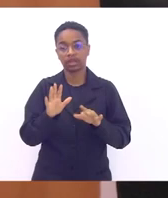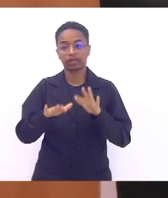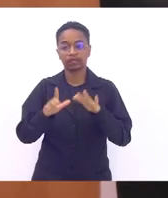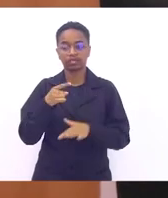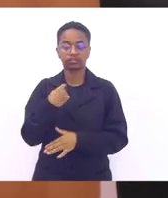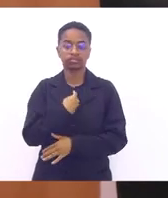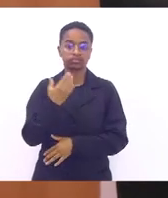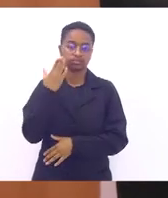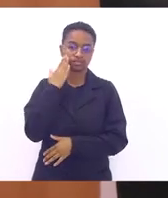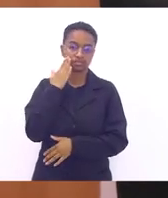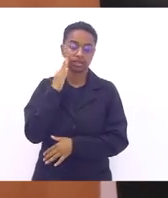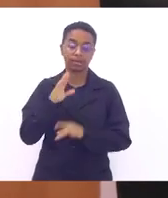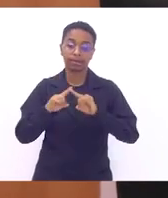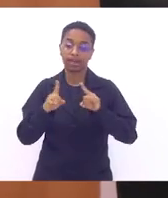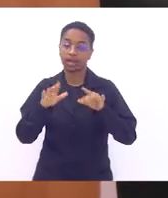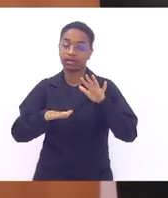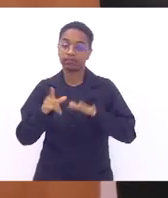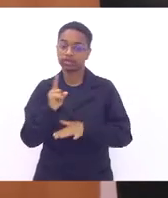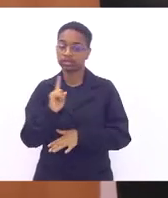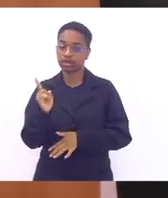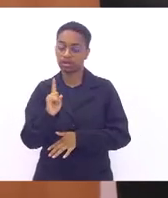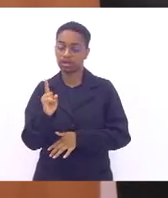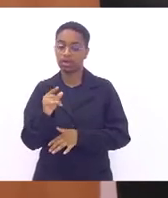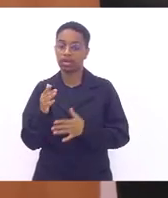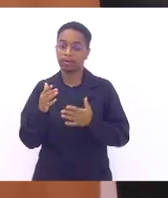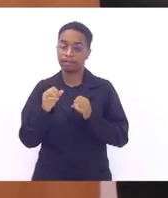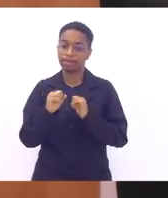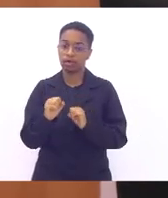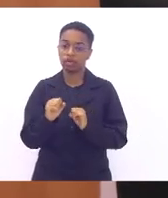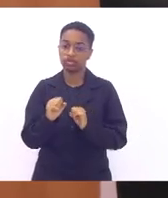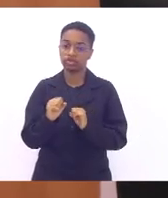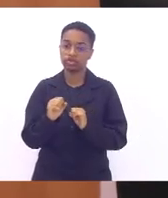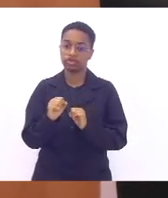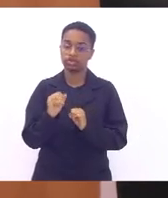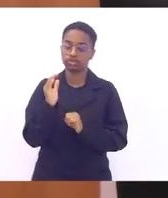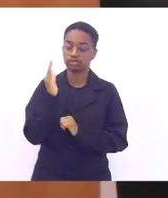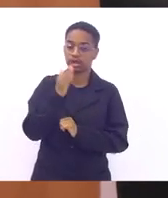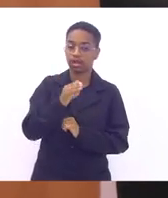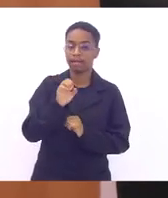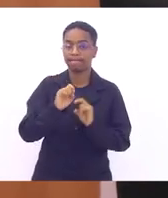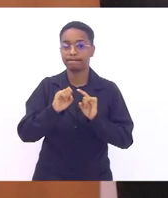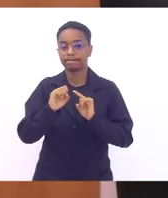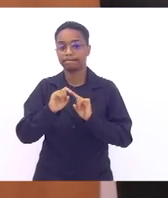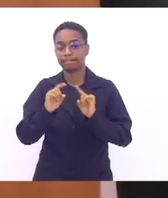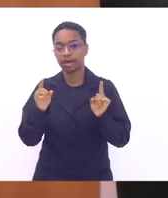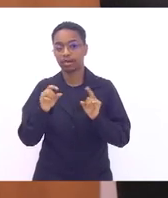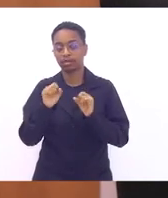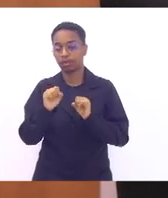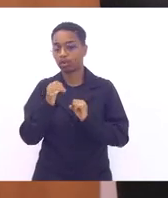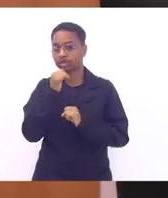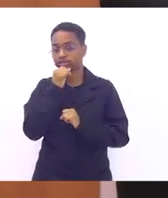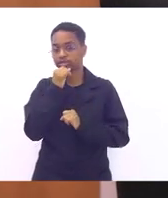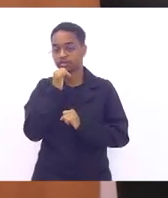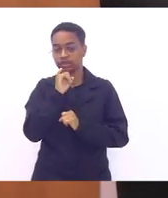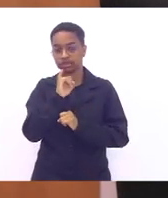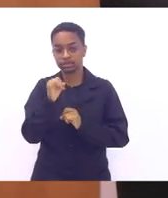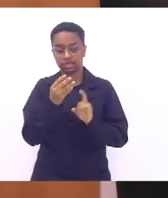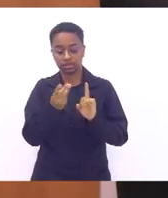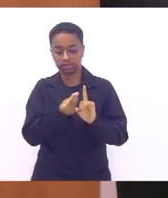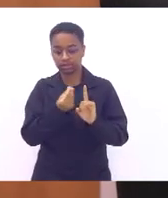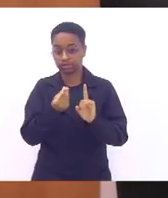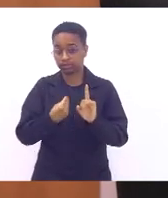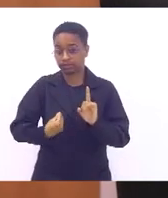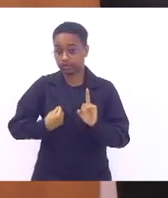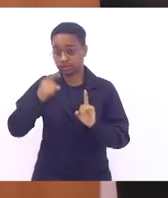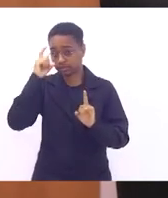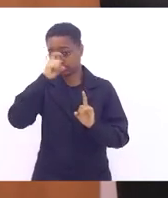São objetivos, mas também podem ser subjetivos. Eles também podem estar relacionados tanto à vulnerabilidades do indivíduo